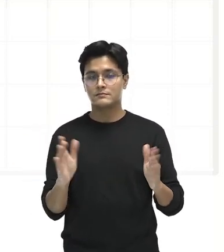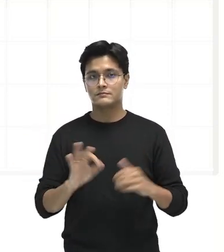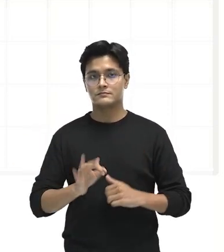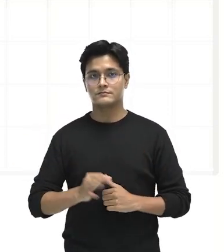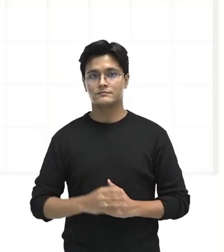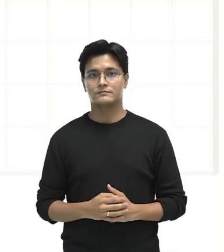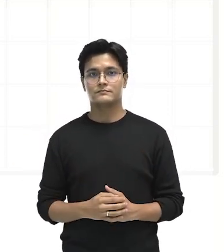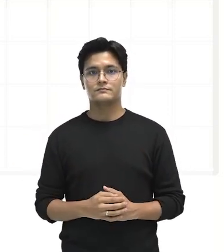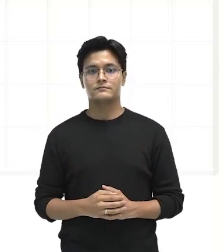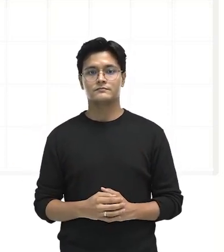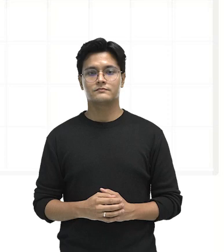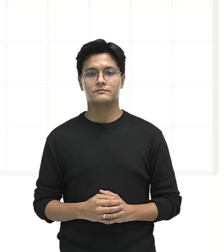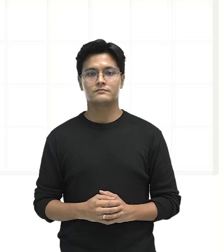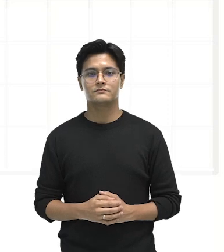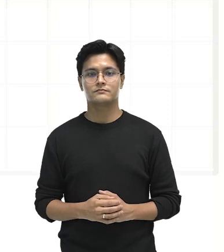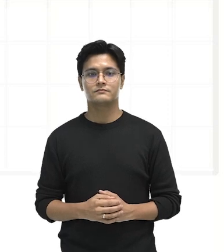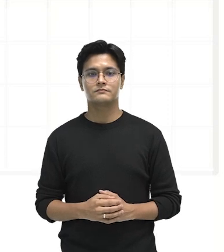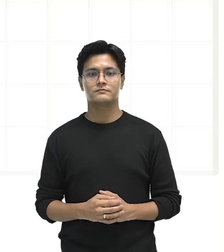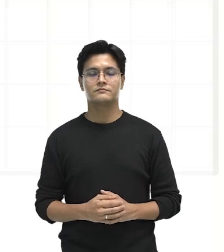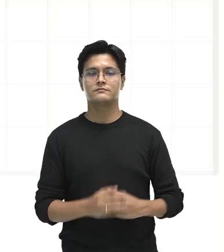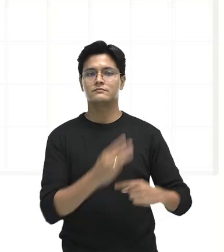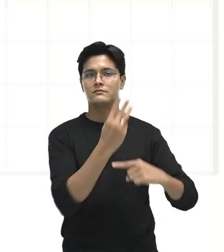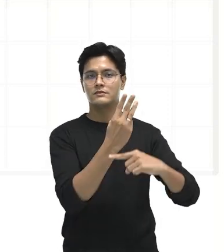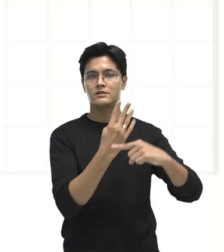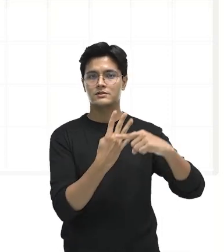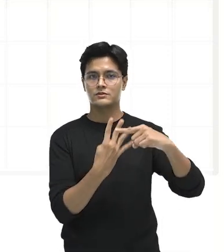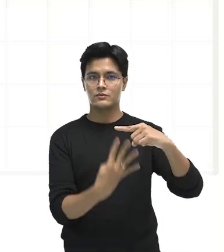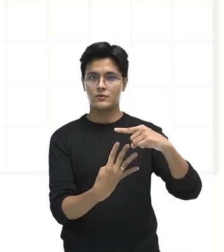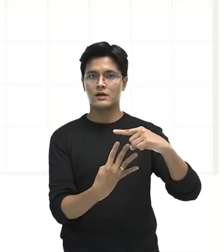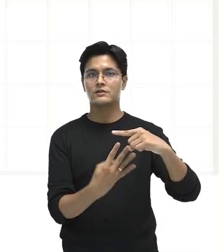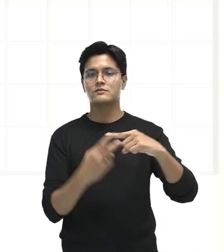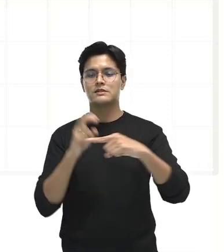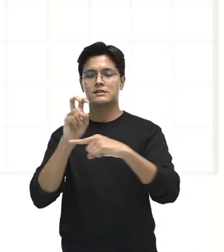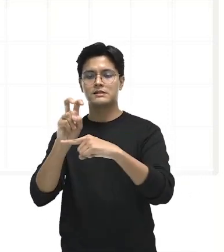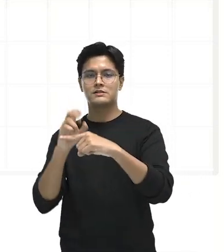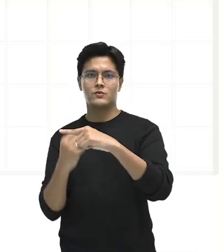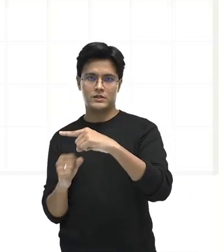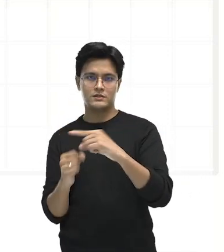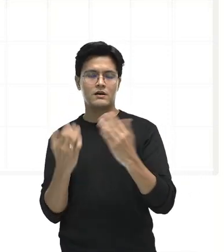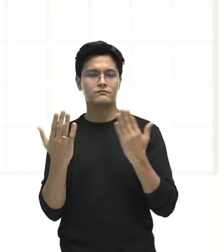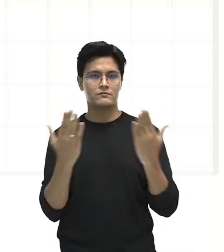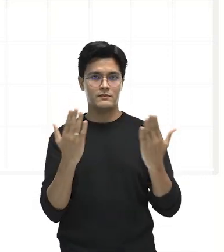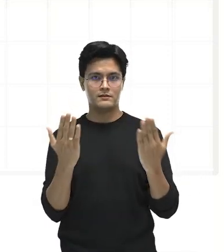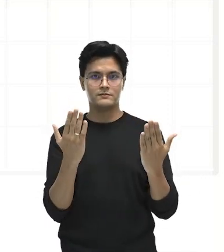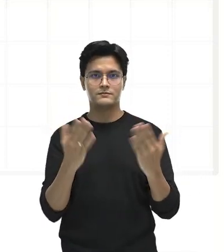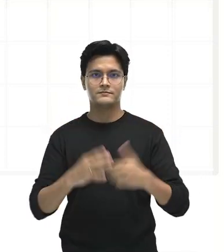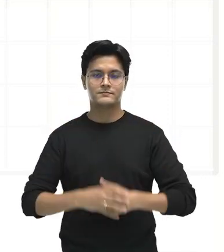logo 3/4 com 5/8.